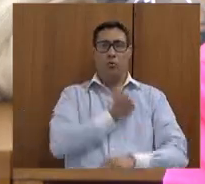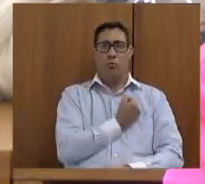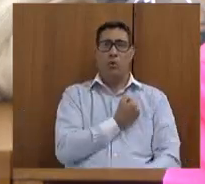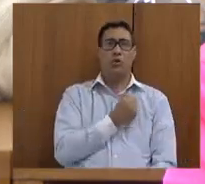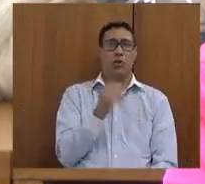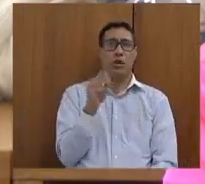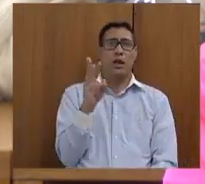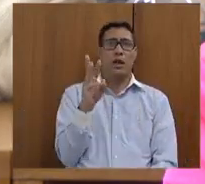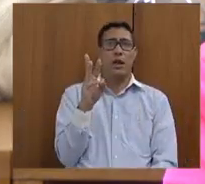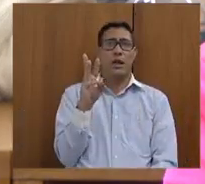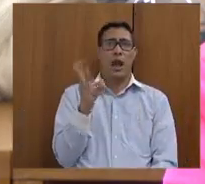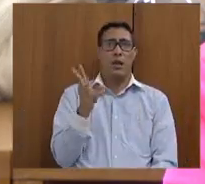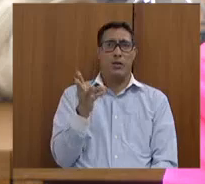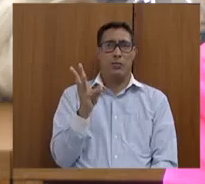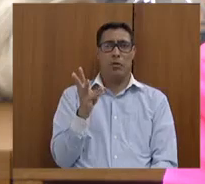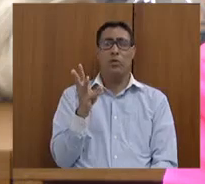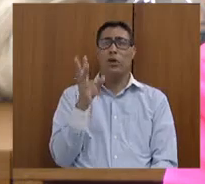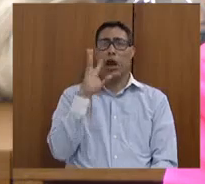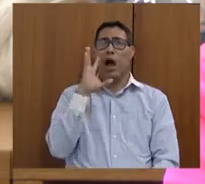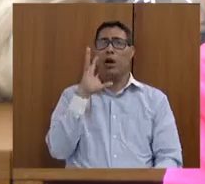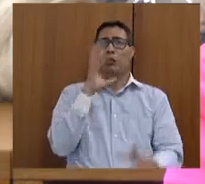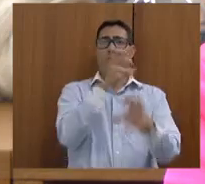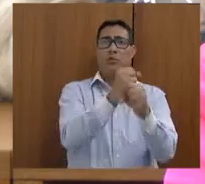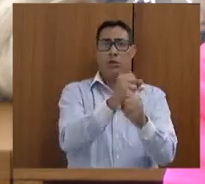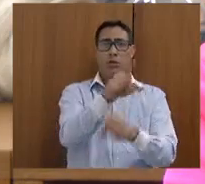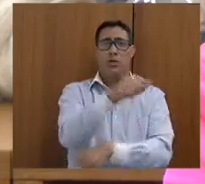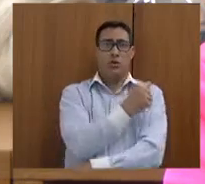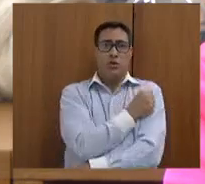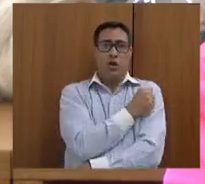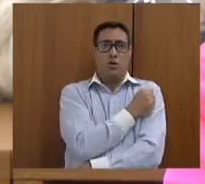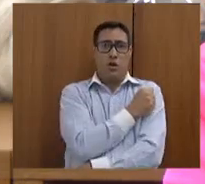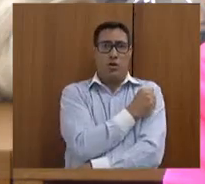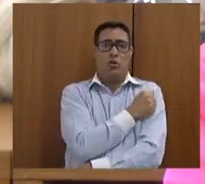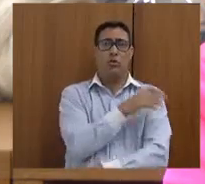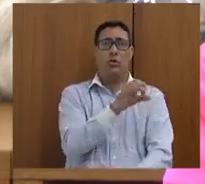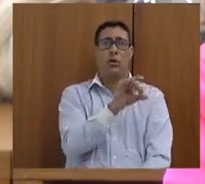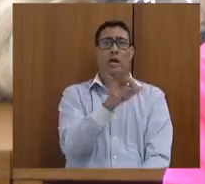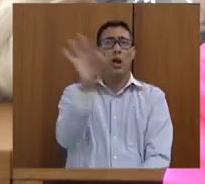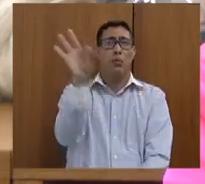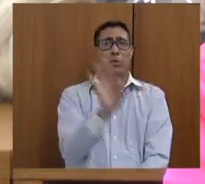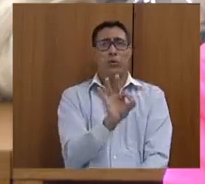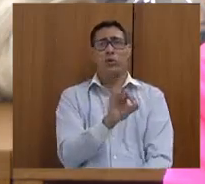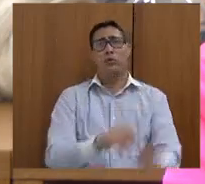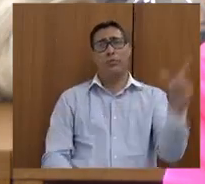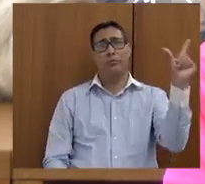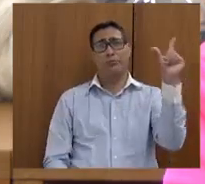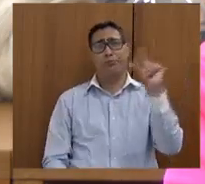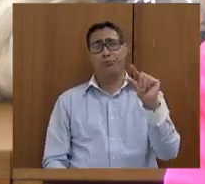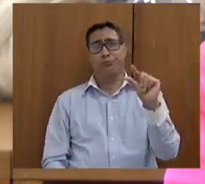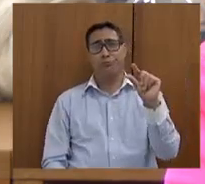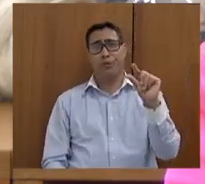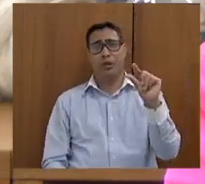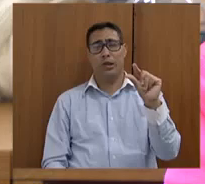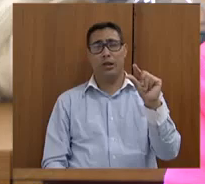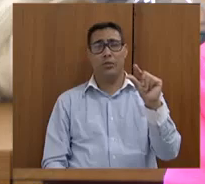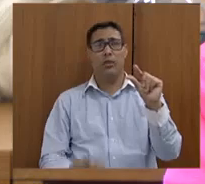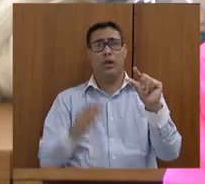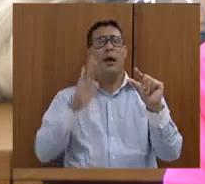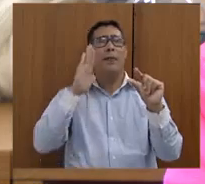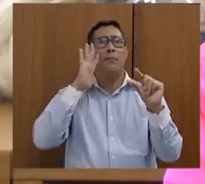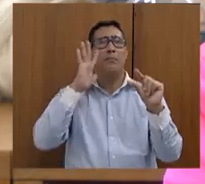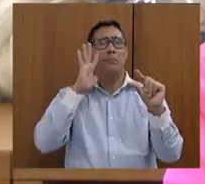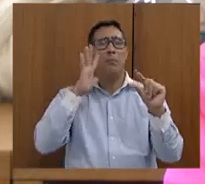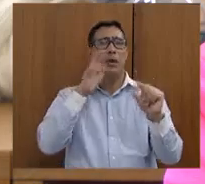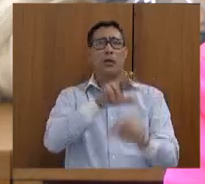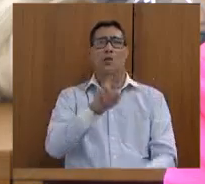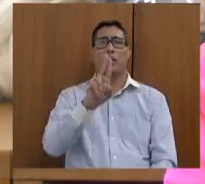em relação ao conjunto dos estudantes da Wendy representa um percentual muito pequeno quando a gente pensa tanto